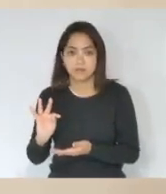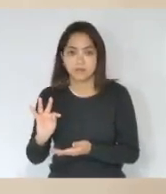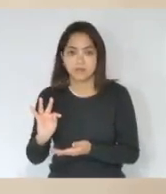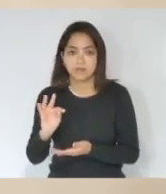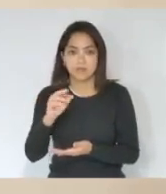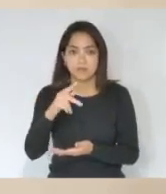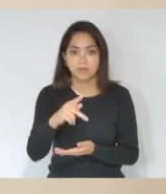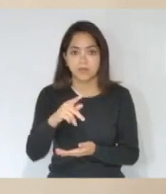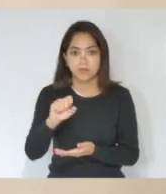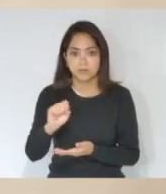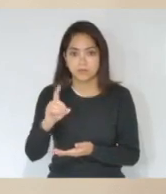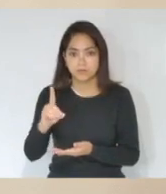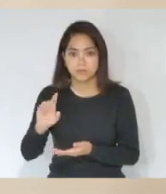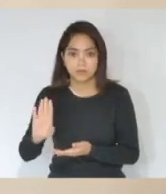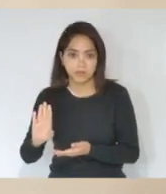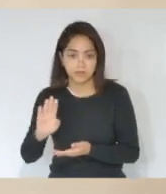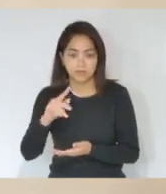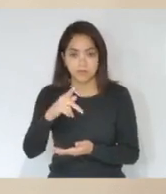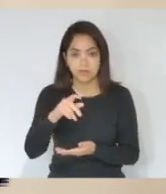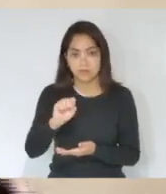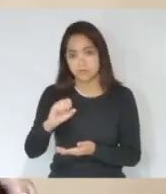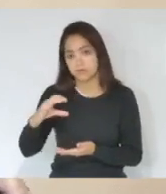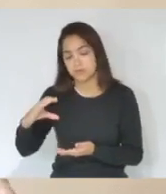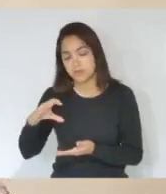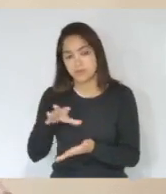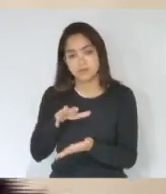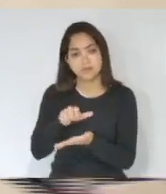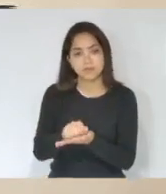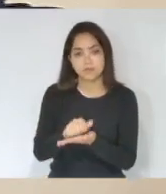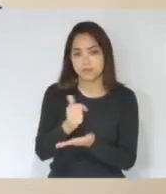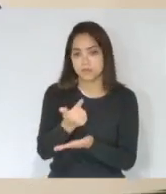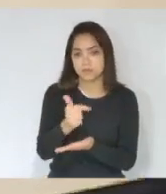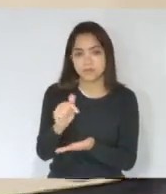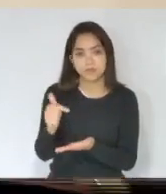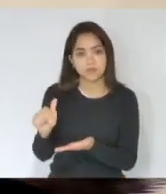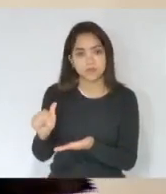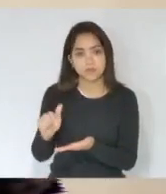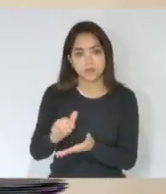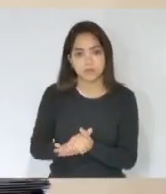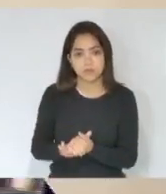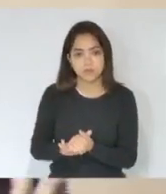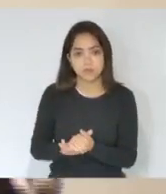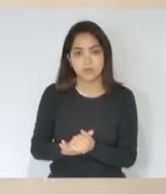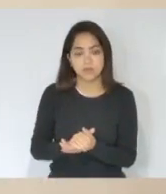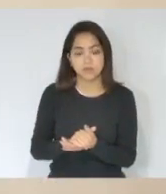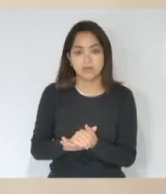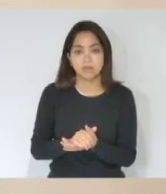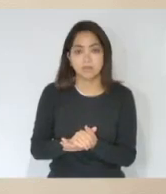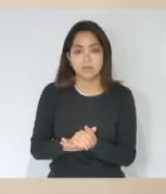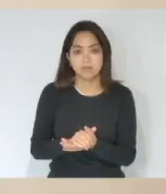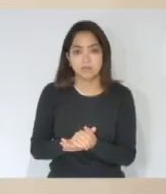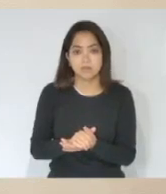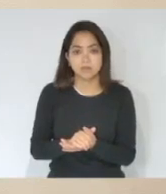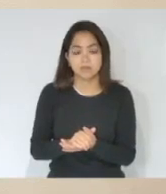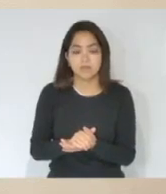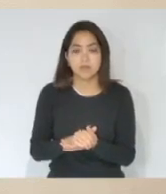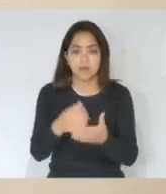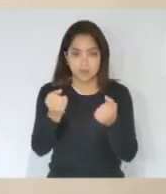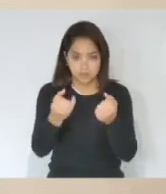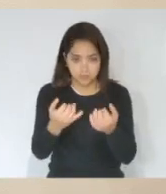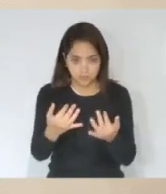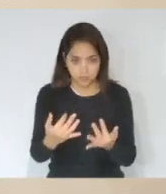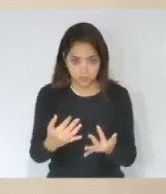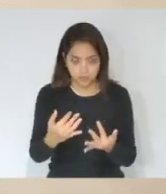PSDB e PSC, não há oradores inscritos. A presidência justifica